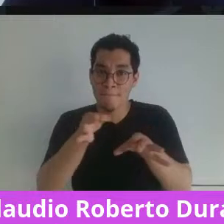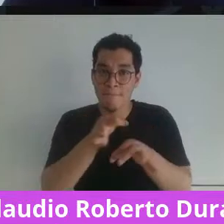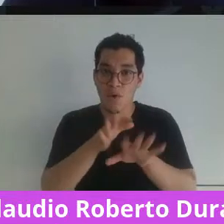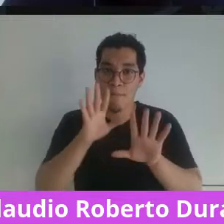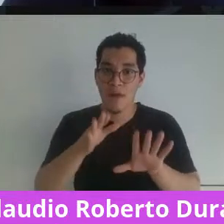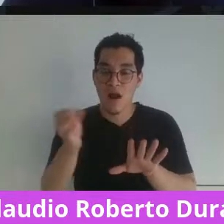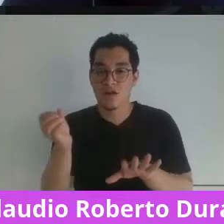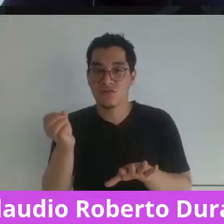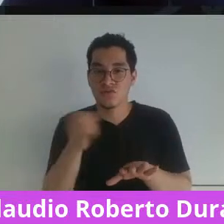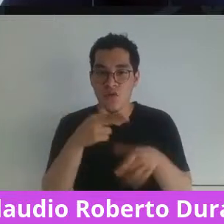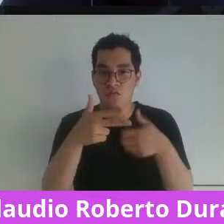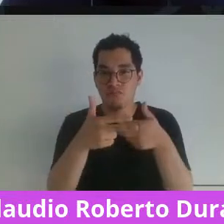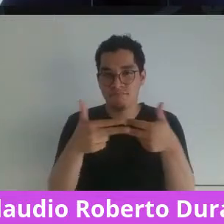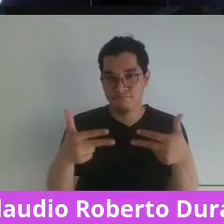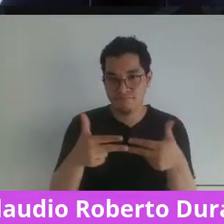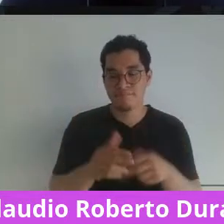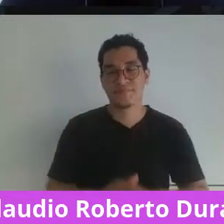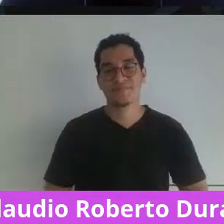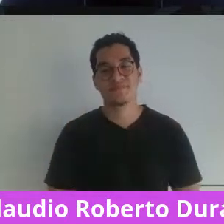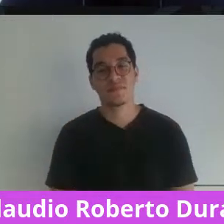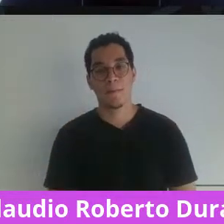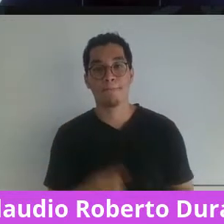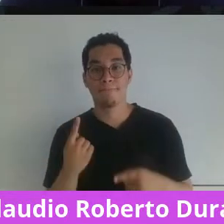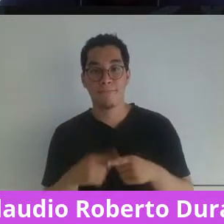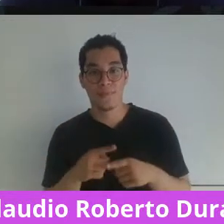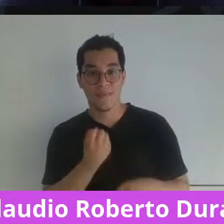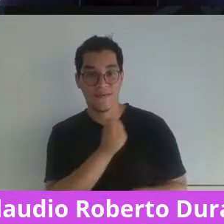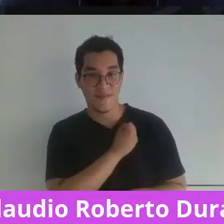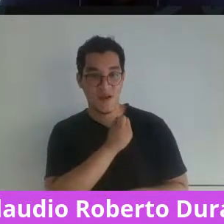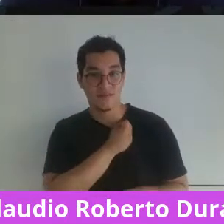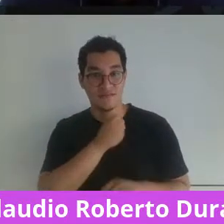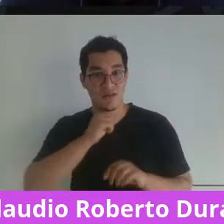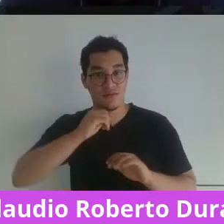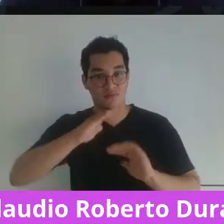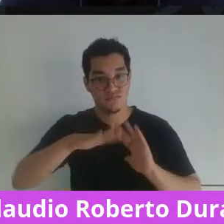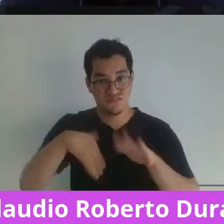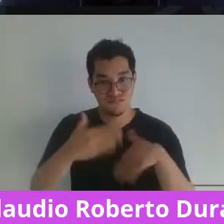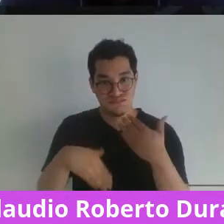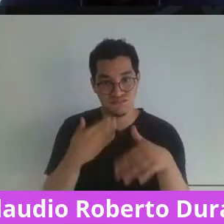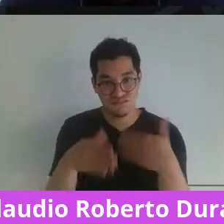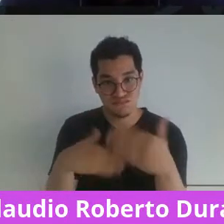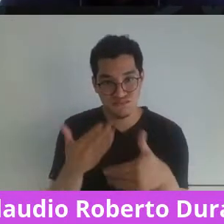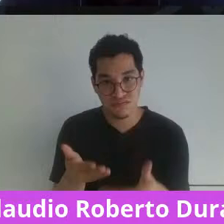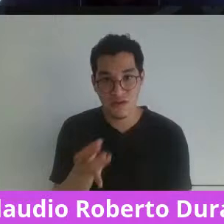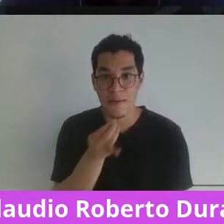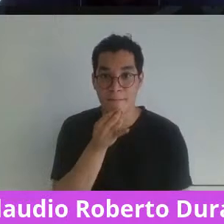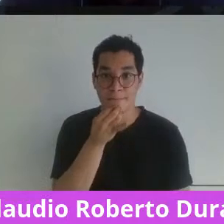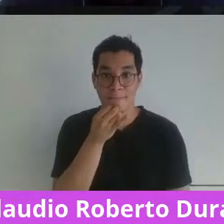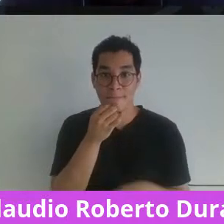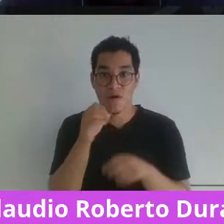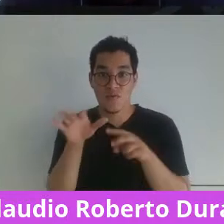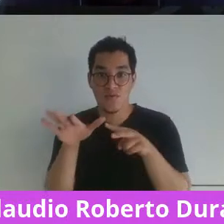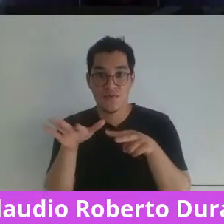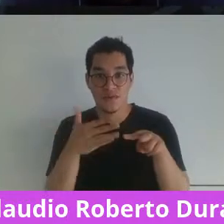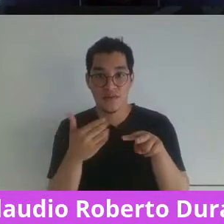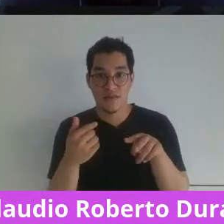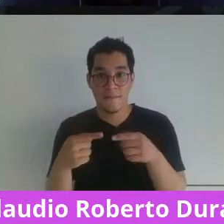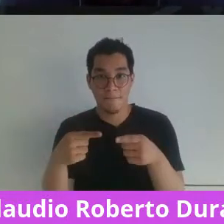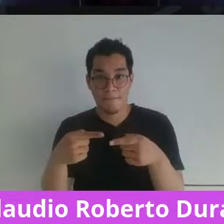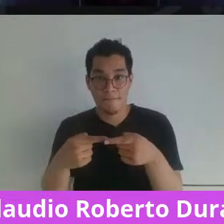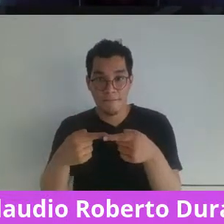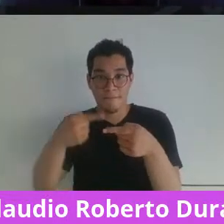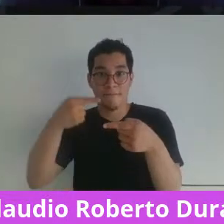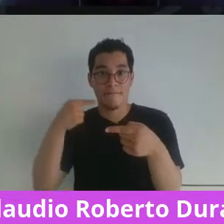aí, porque as coisas vão mudando, né? Como eu trago até a fala na semana passada do vice-presidente da República detonando